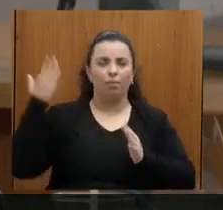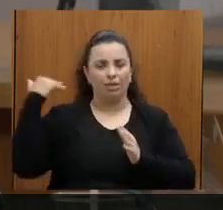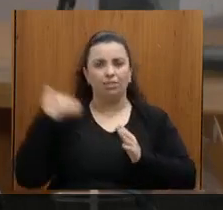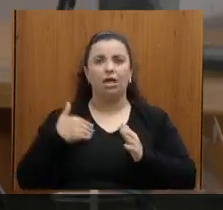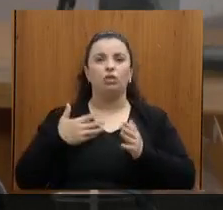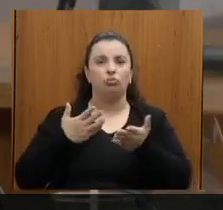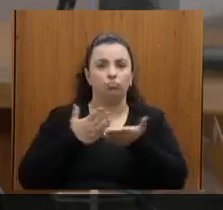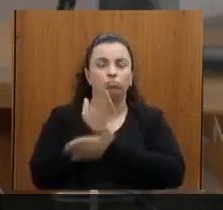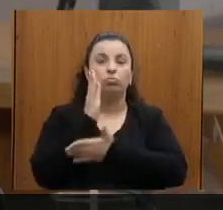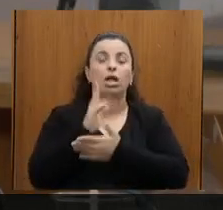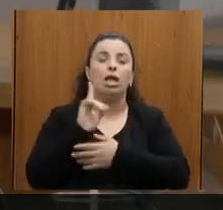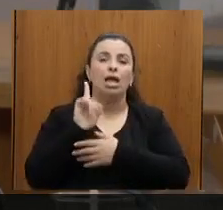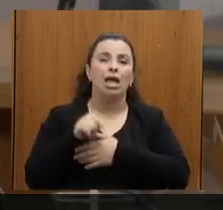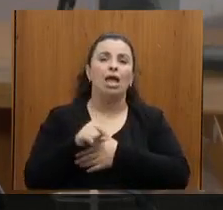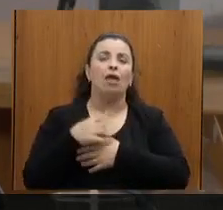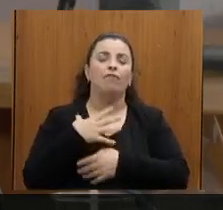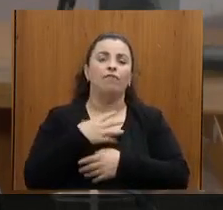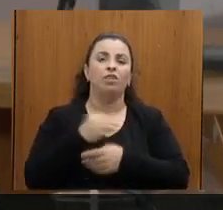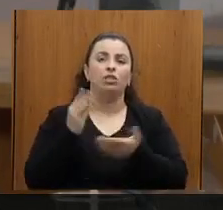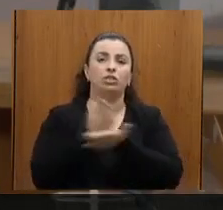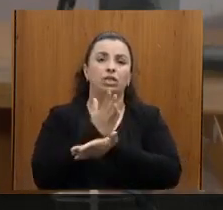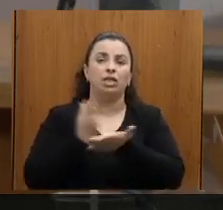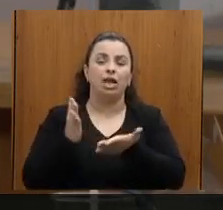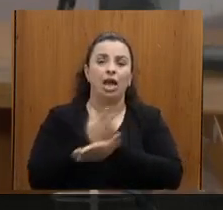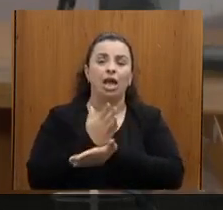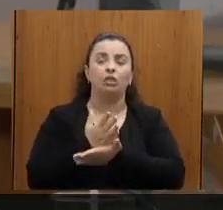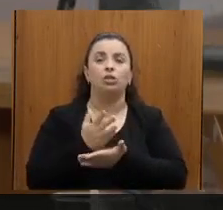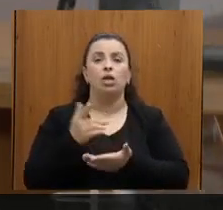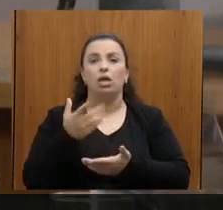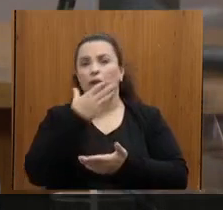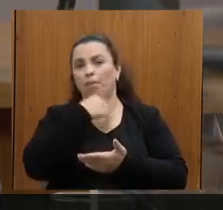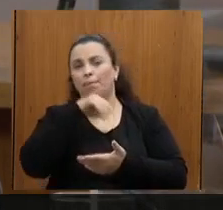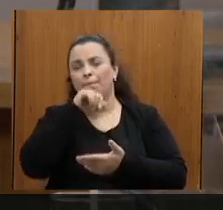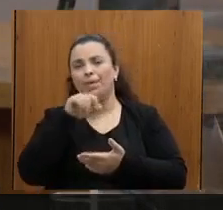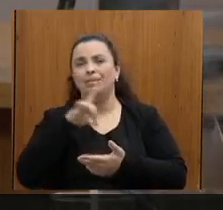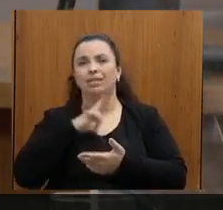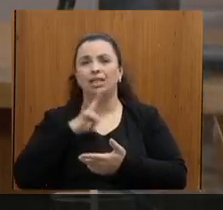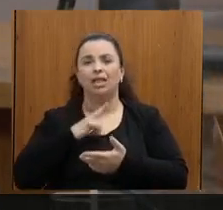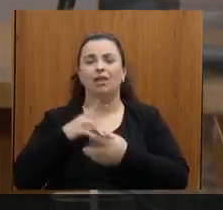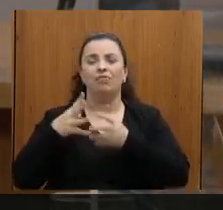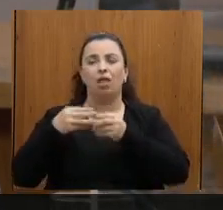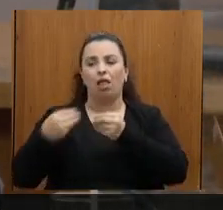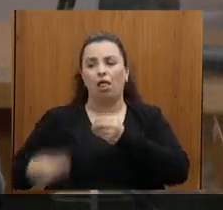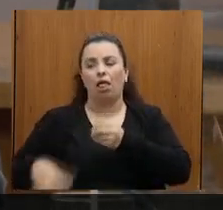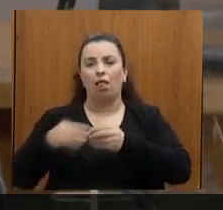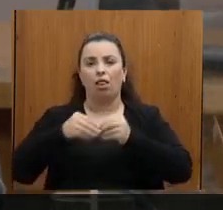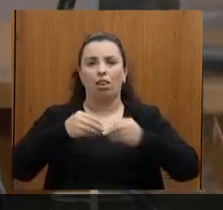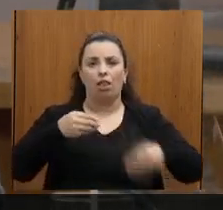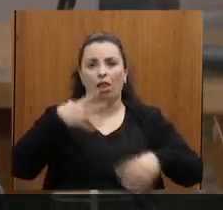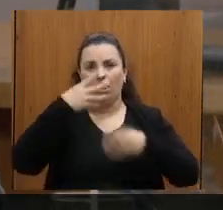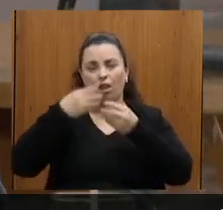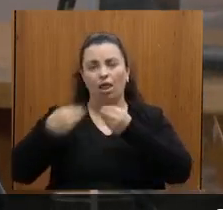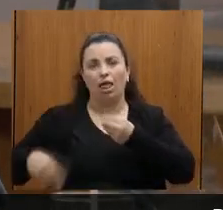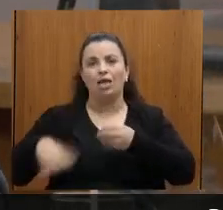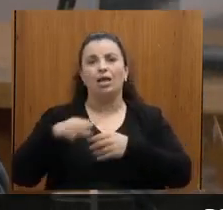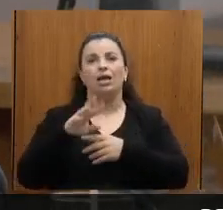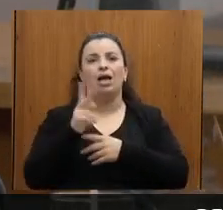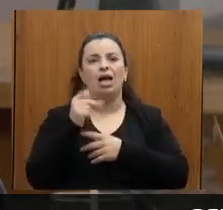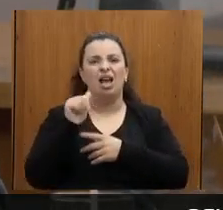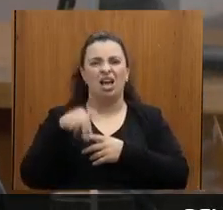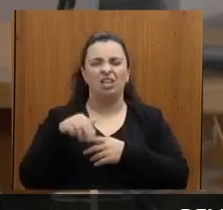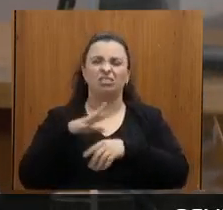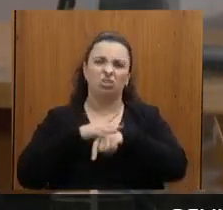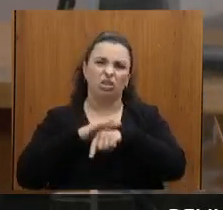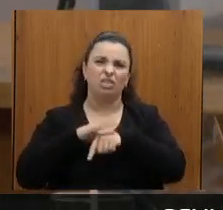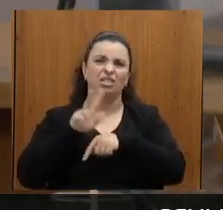segregados dos pais com ranceníase, das colônias de ranceníase. Então, chegou aí, foi aprovada